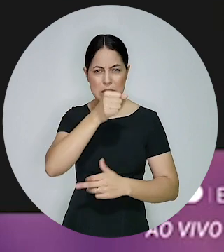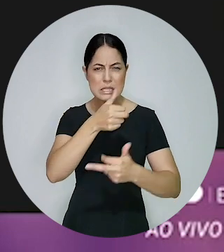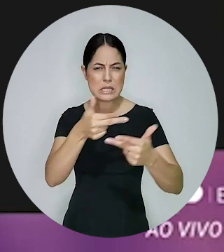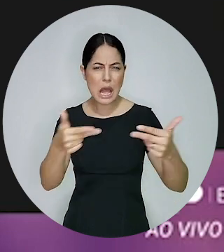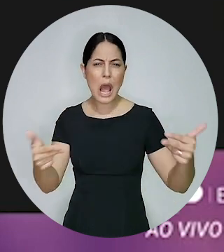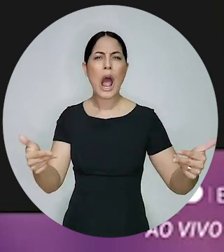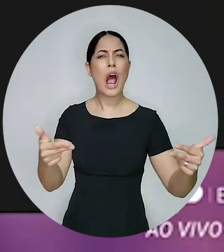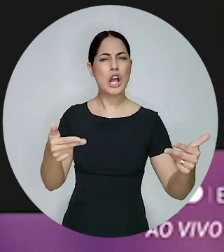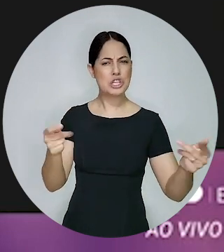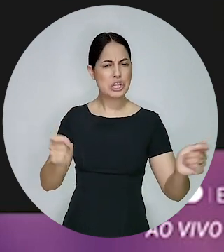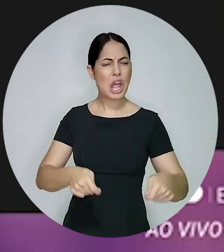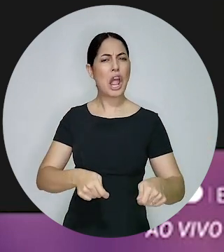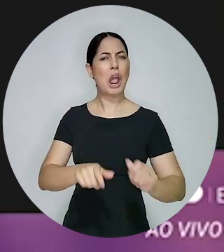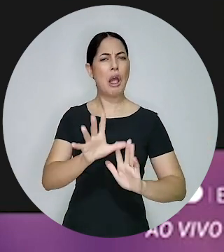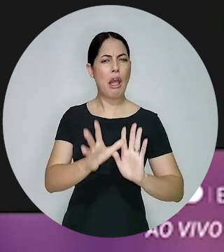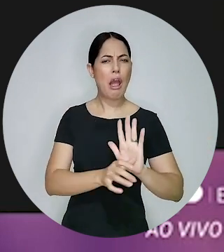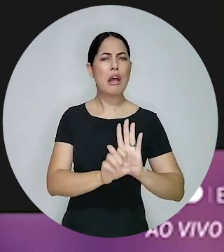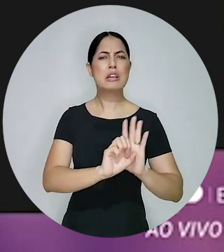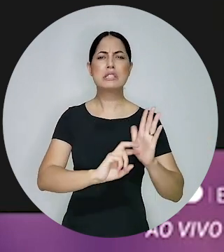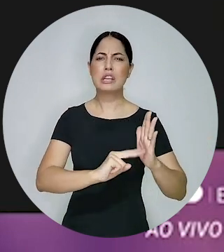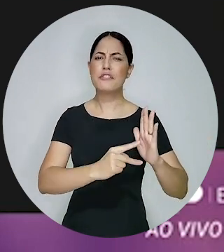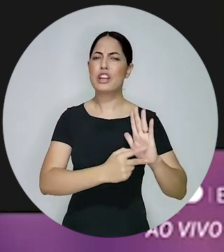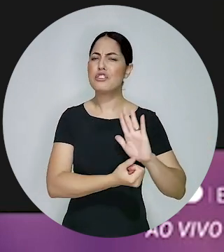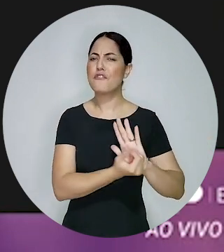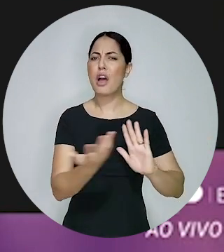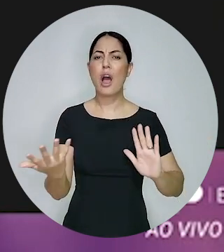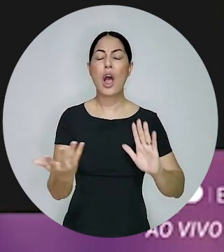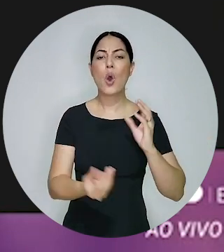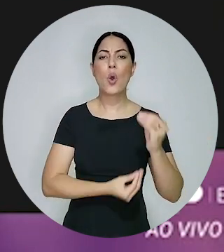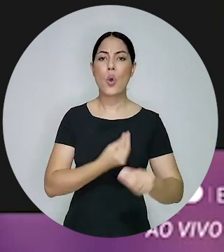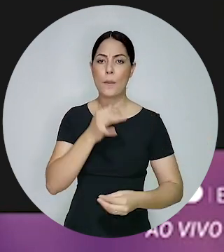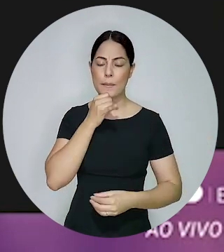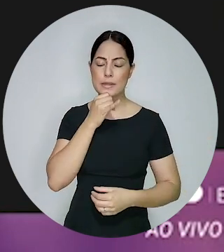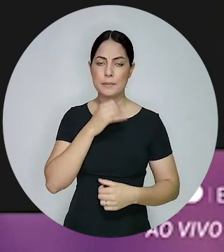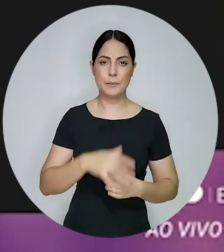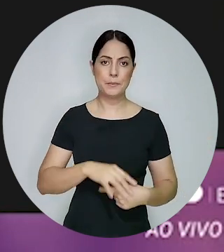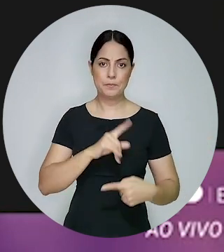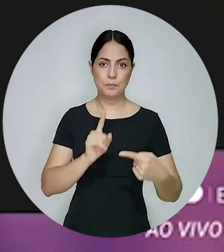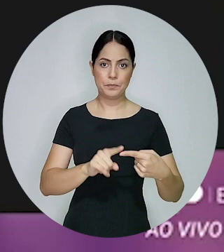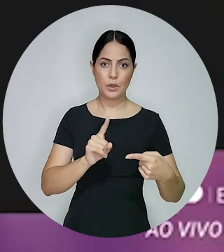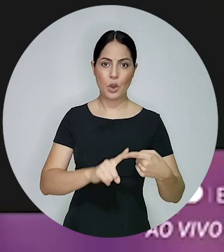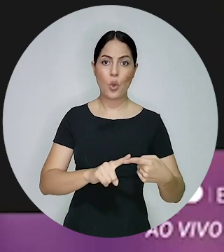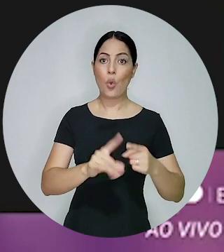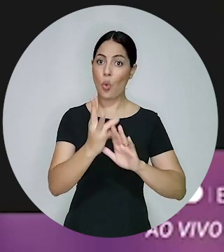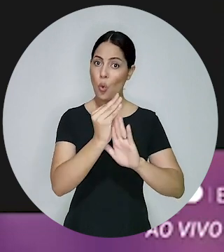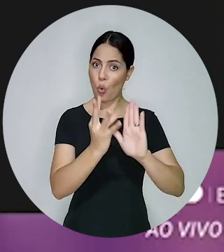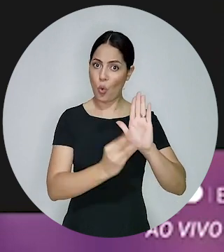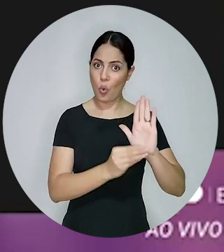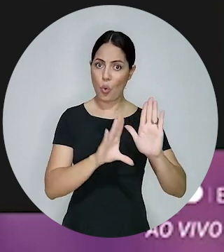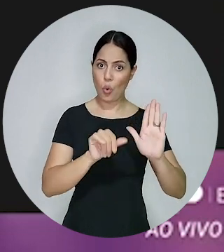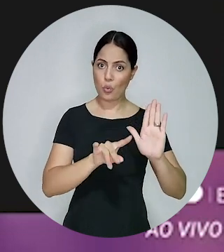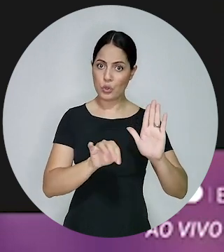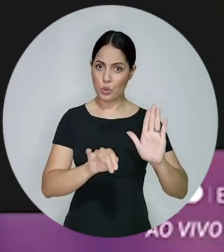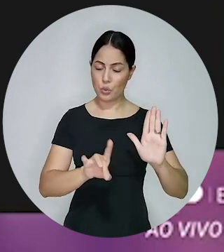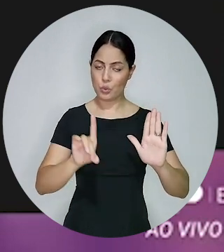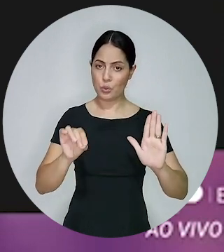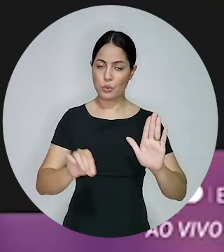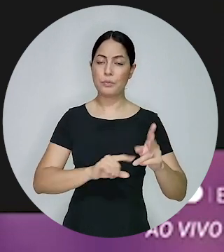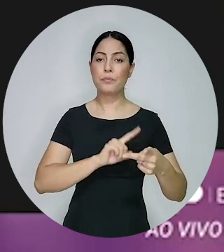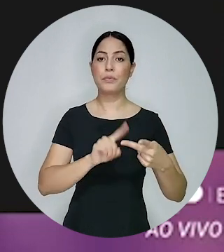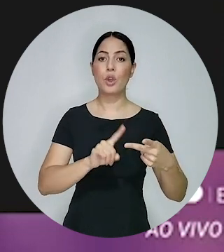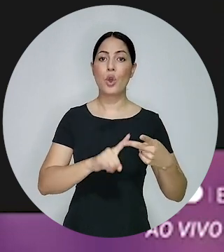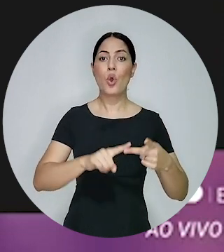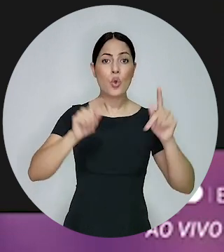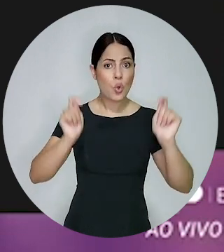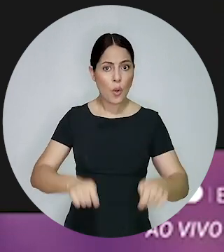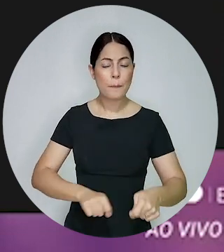aprendizagem significativa, eles têm diferentes dimensões. Então, tem uma dimensão de conteúdo, que é relevante, uma dimensão de competências,